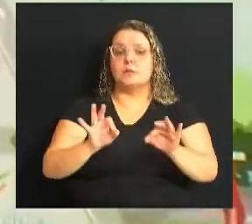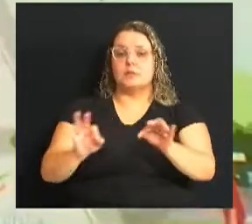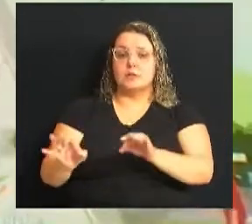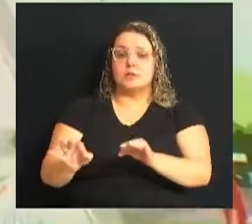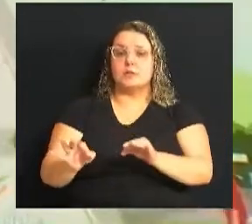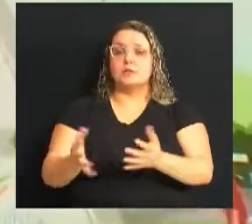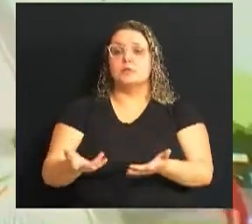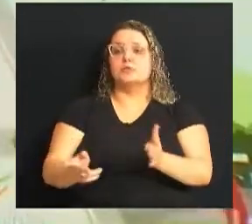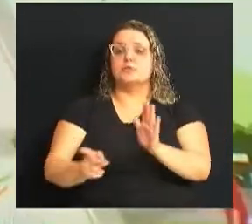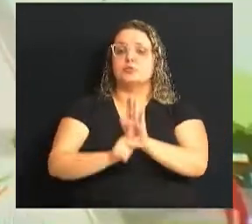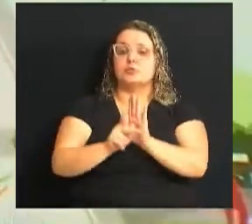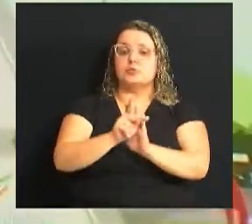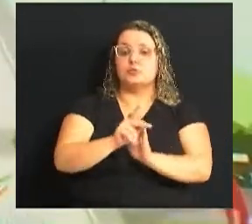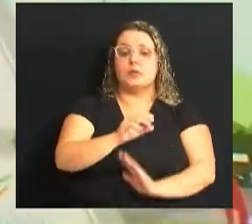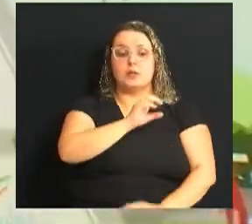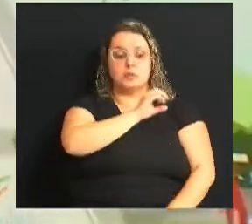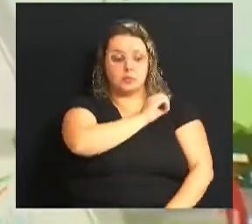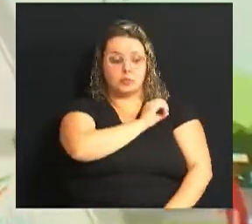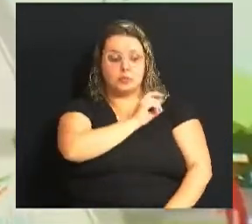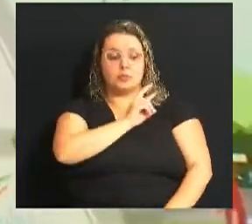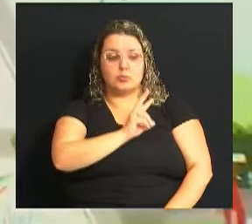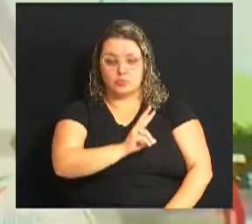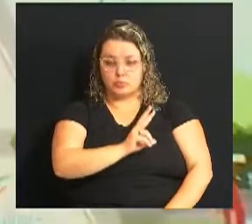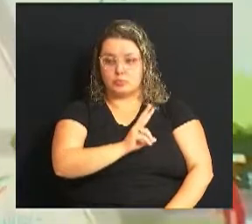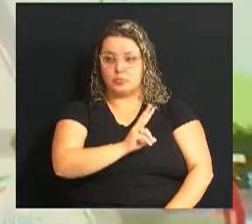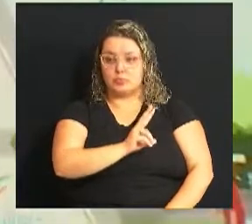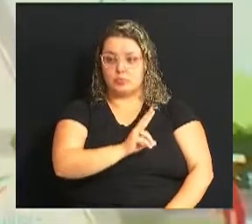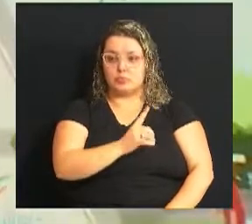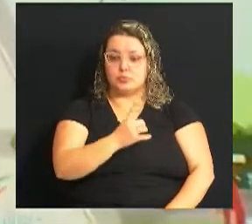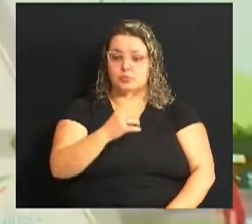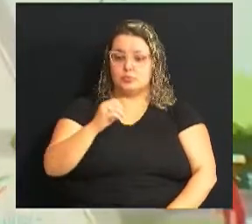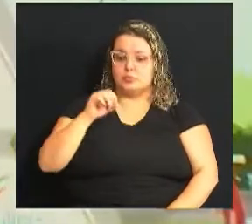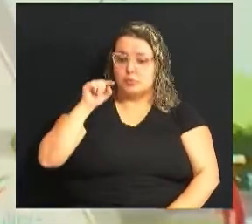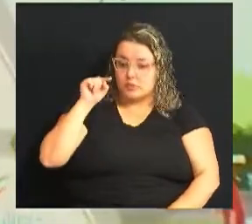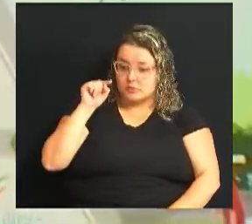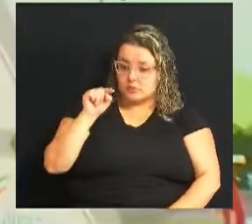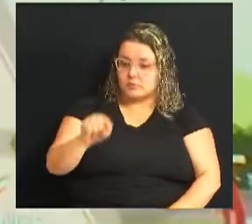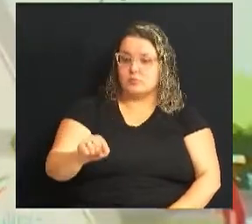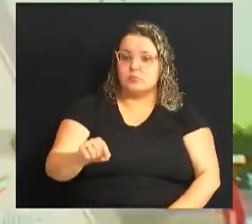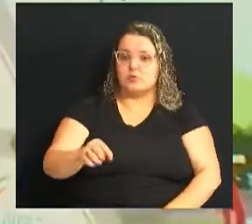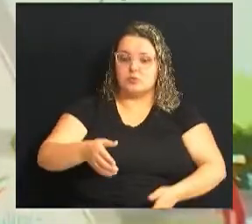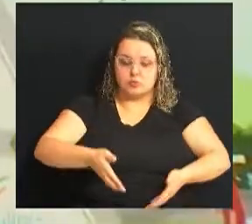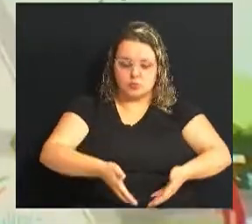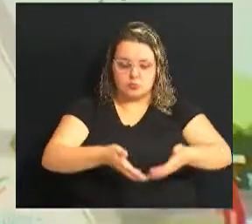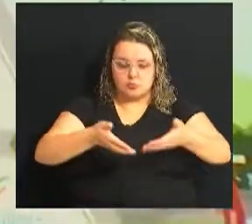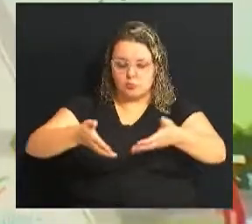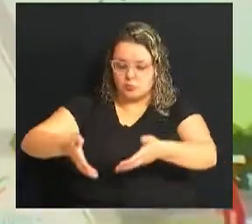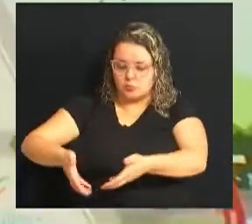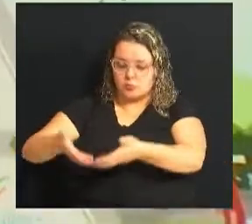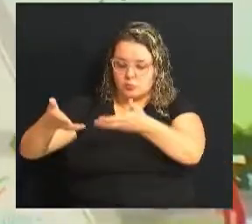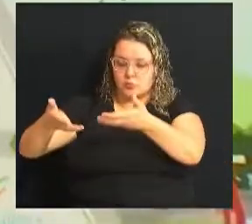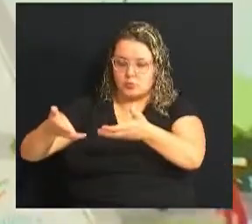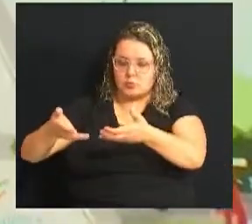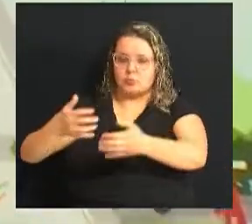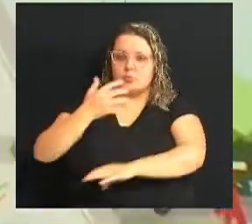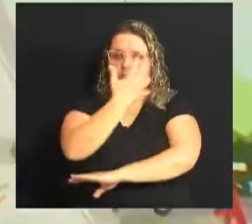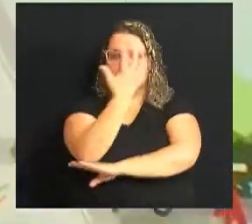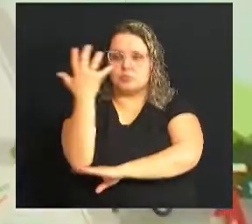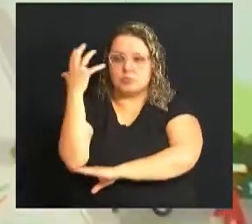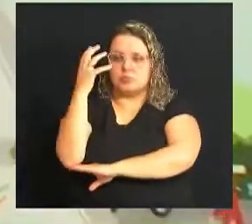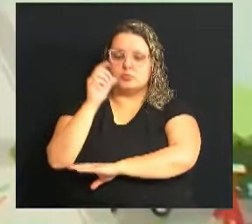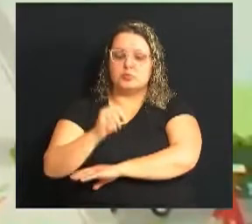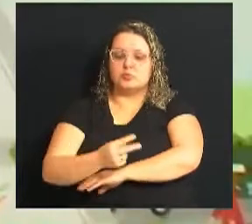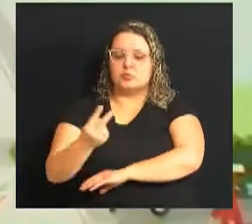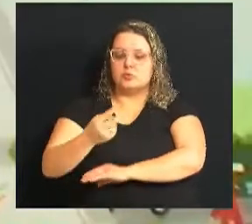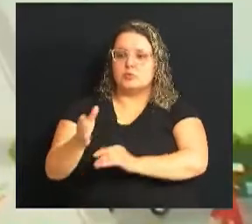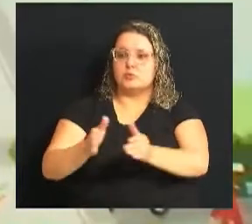para o Ouro Verde, já com 10.000 mudas de árvores num segundo momento. Por que hoje é o